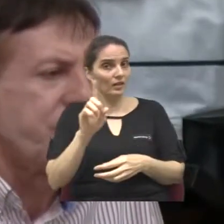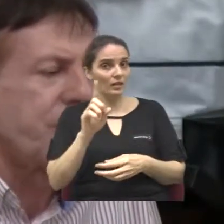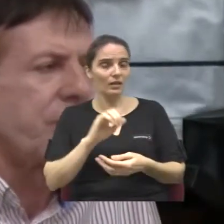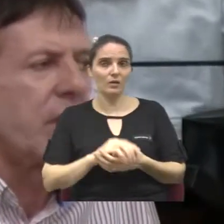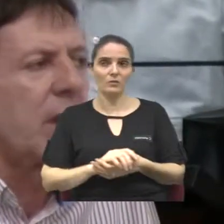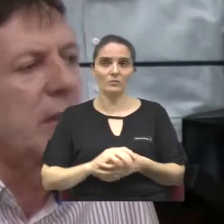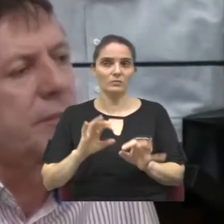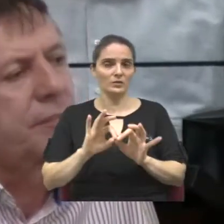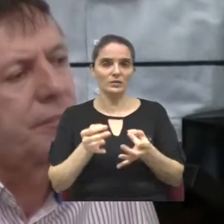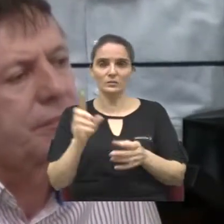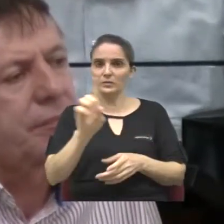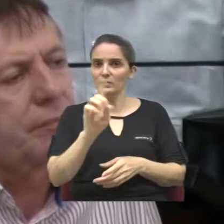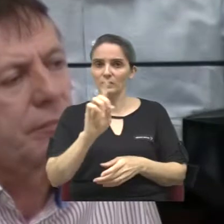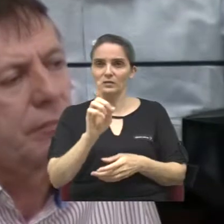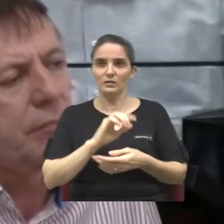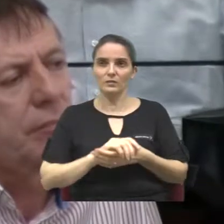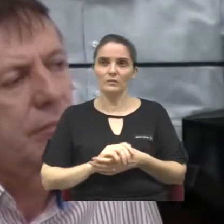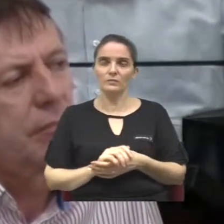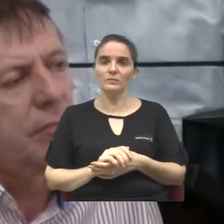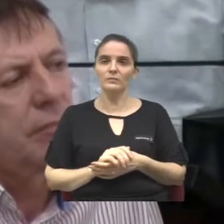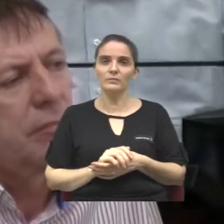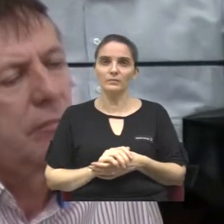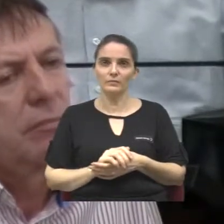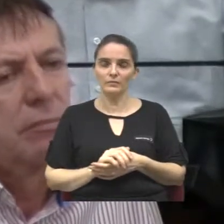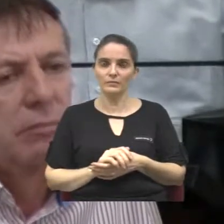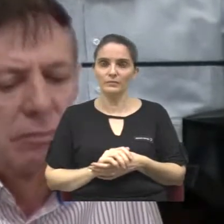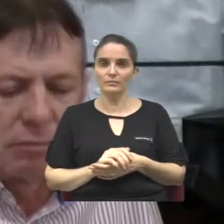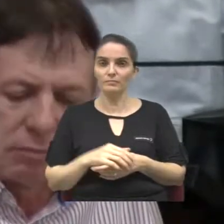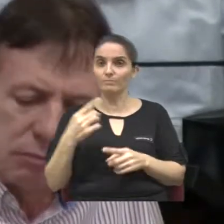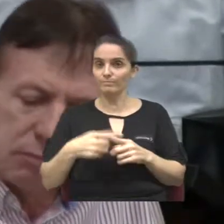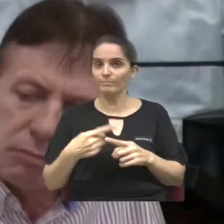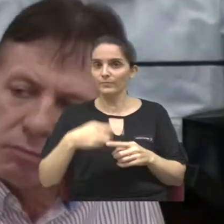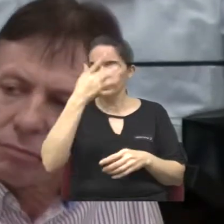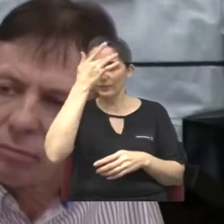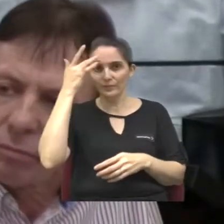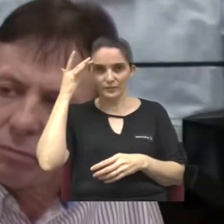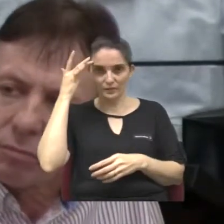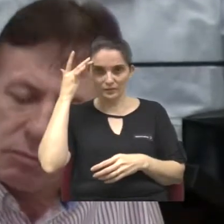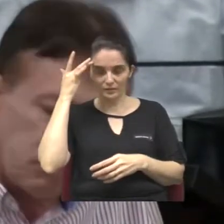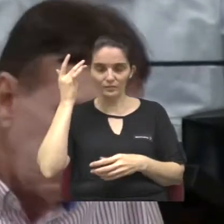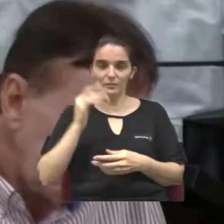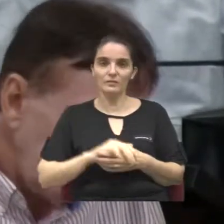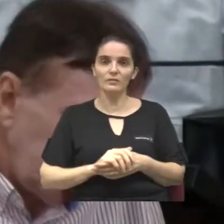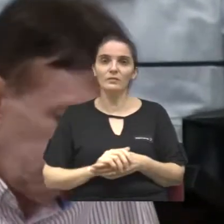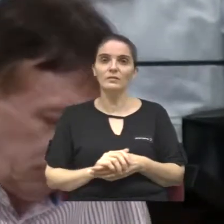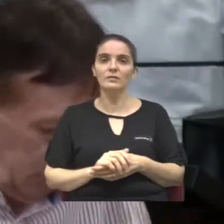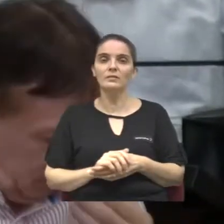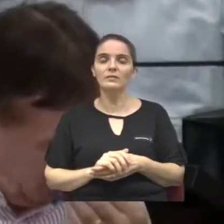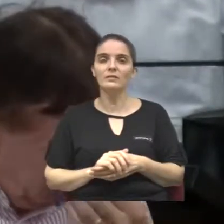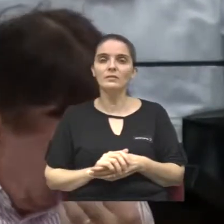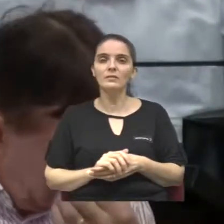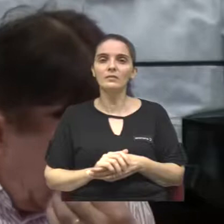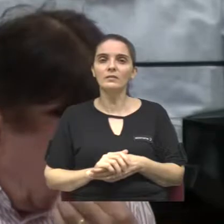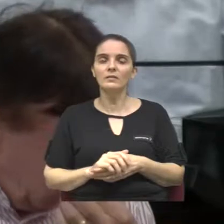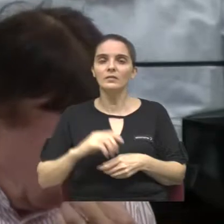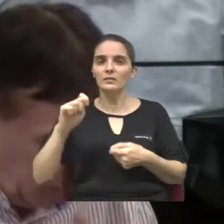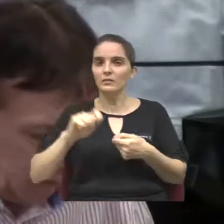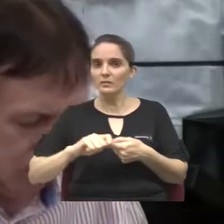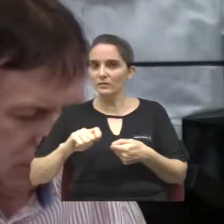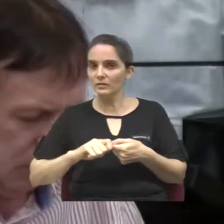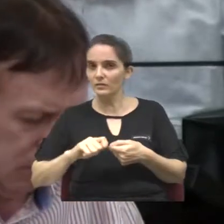é simples, porque a pessoa, para ela tomar iniciativa,